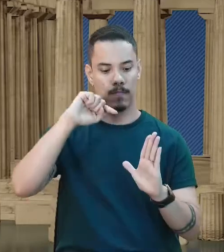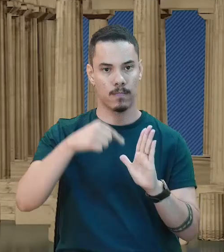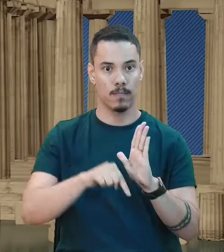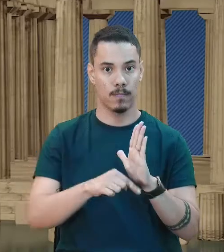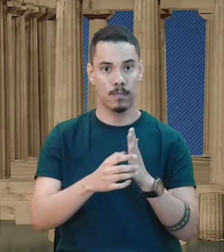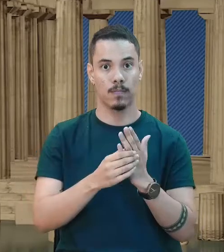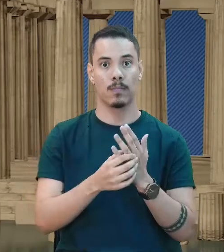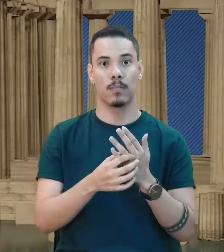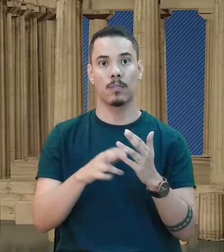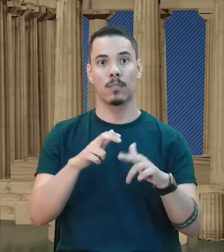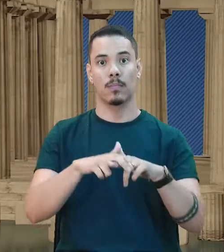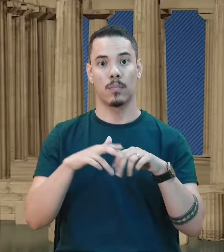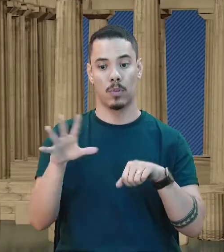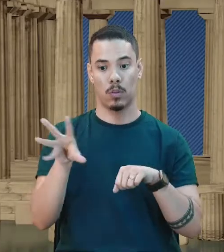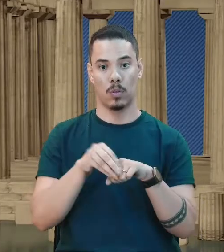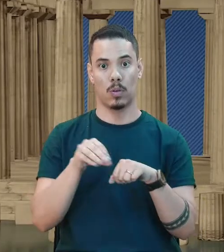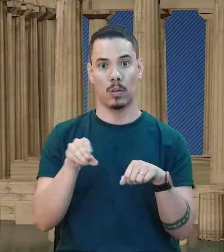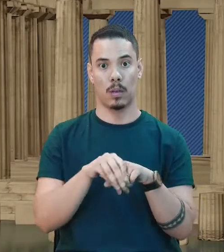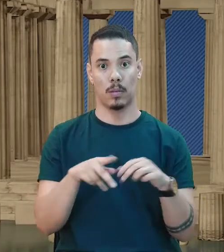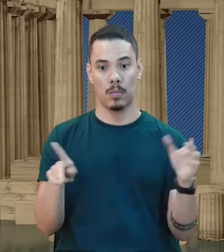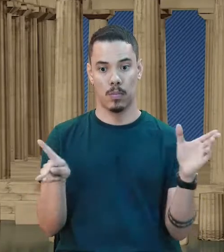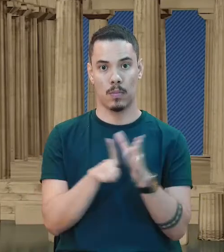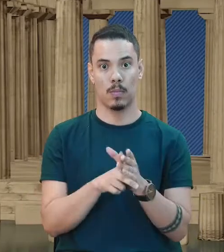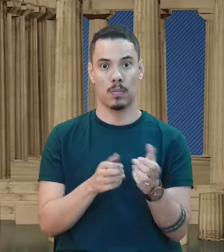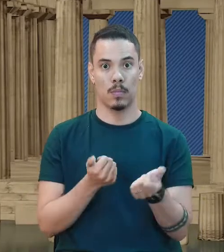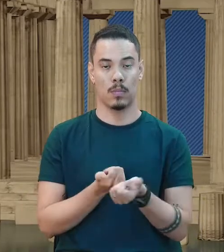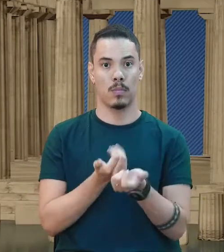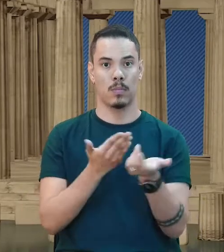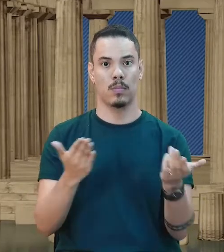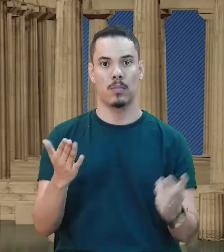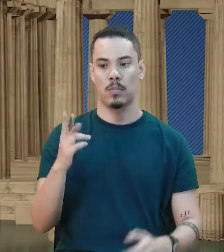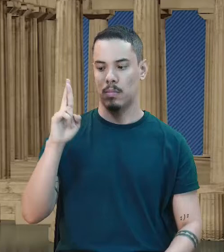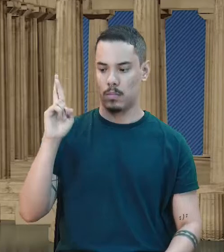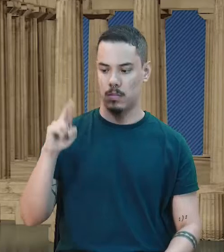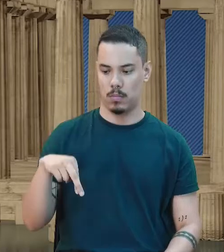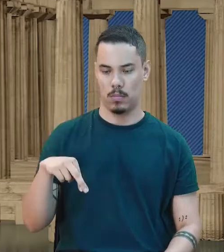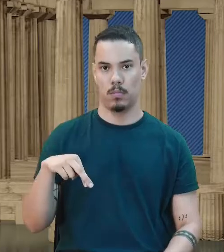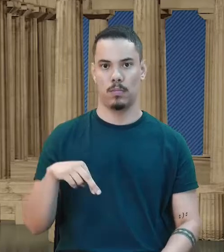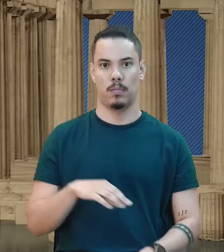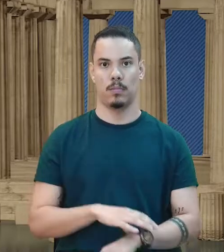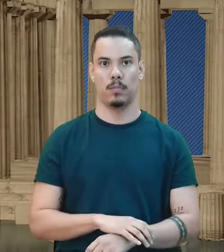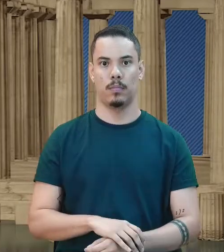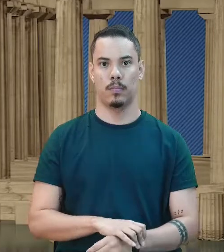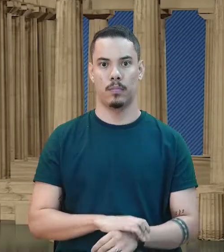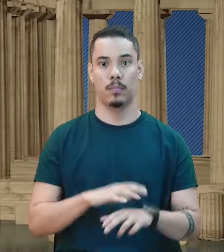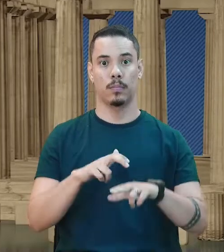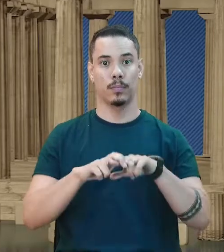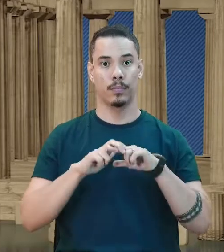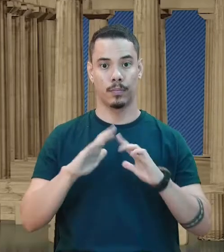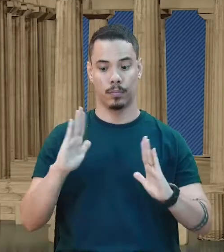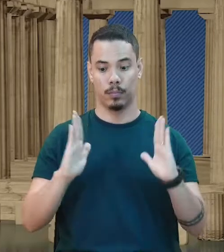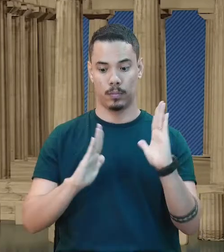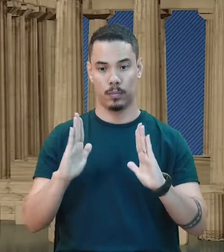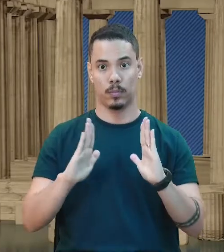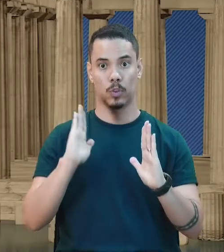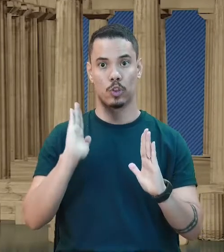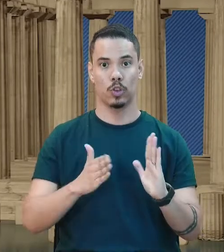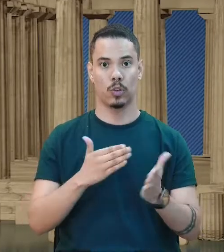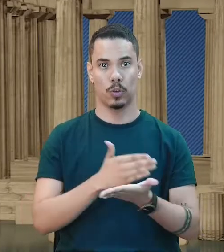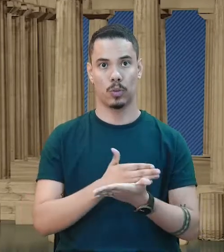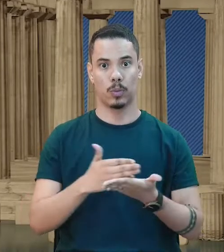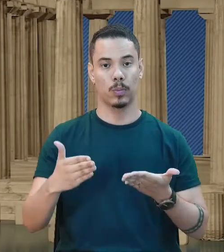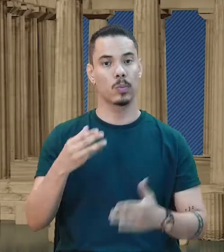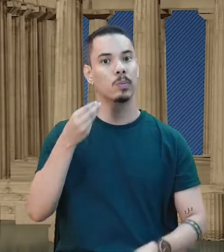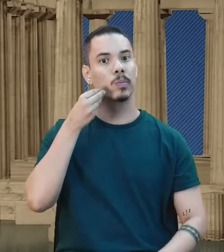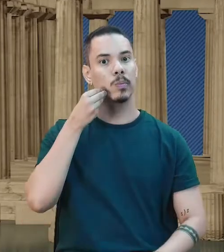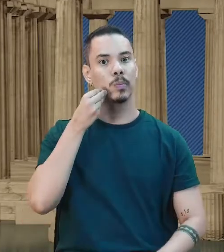conhecimento se dará através da razão. Então, lá naquela época, eles já começam a tentar